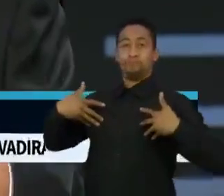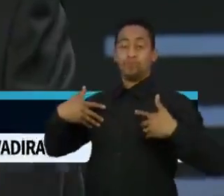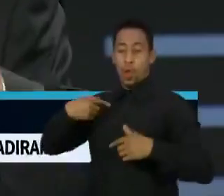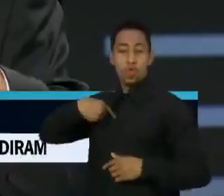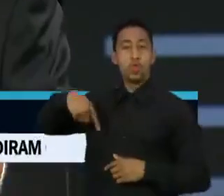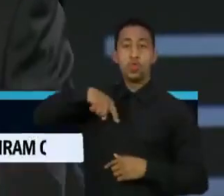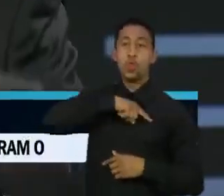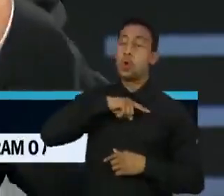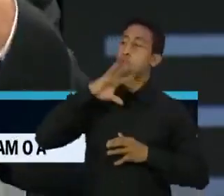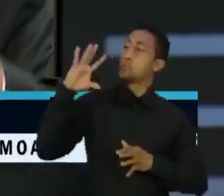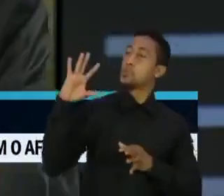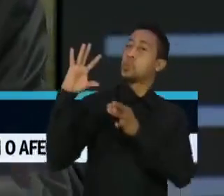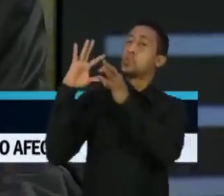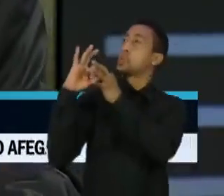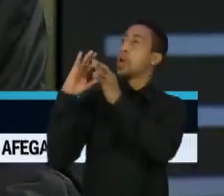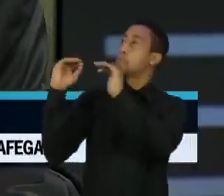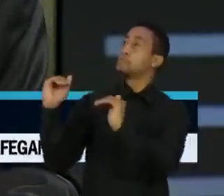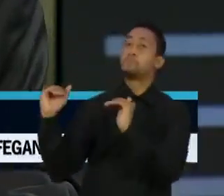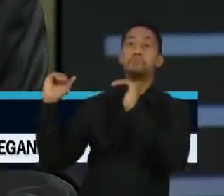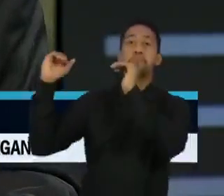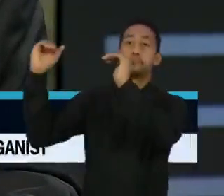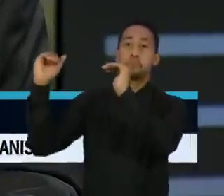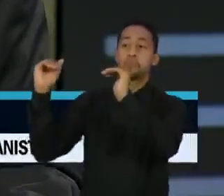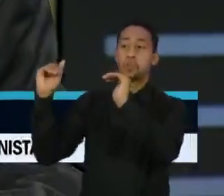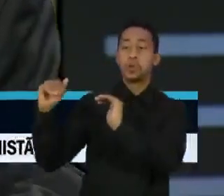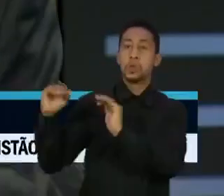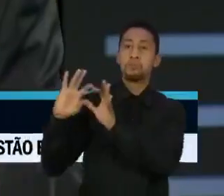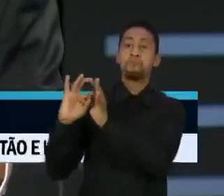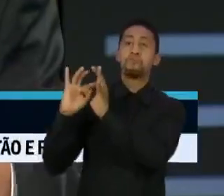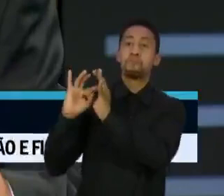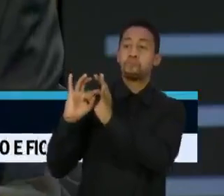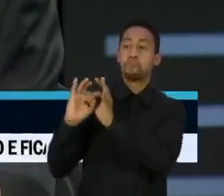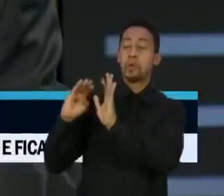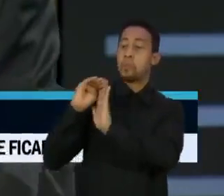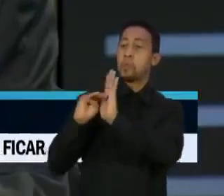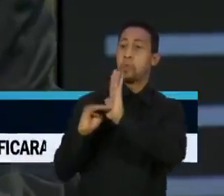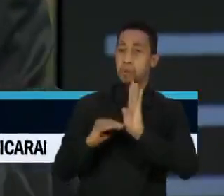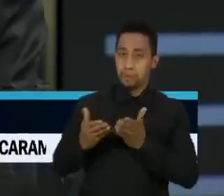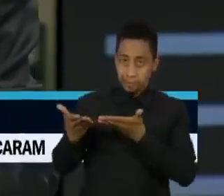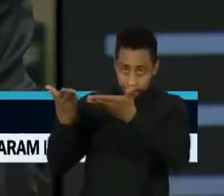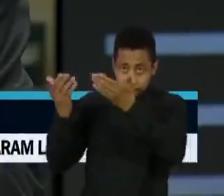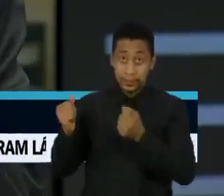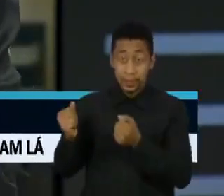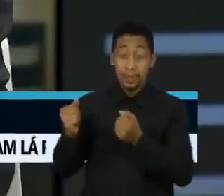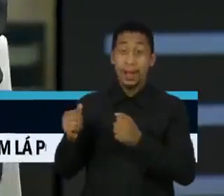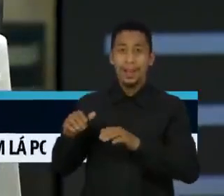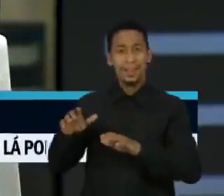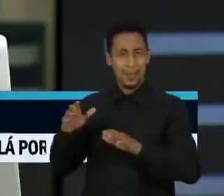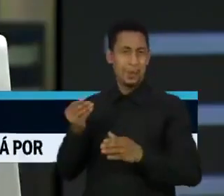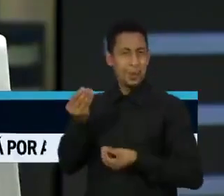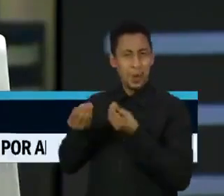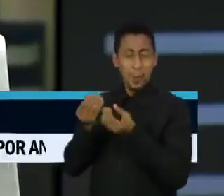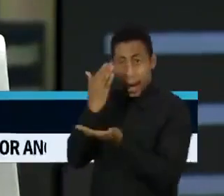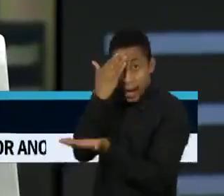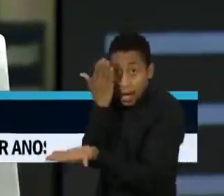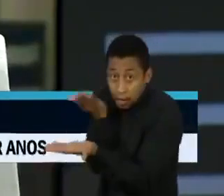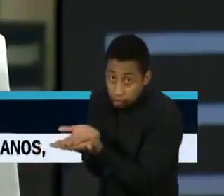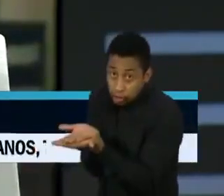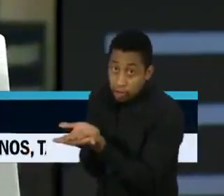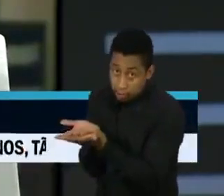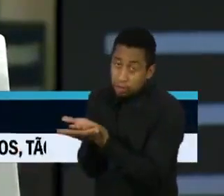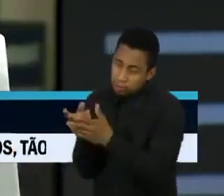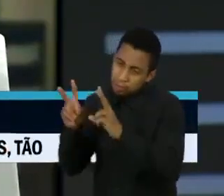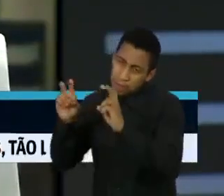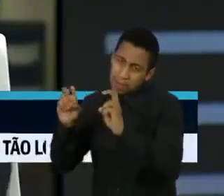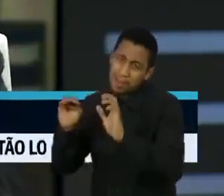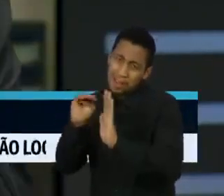em contato com aquilo que é literal, certo? Por exemplo, alguém que diz que acredita no criacionismo, na narrativa do